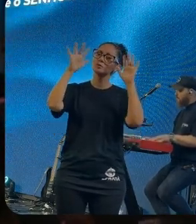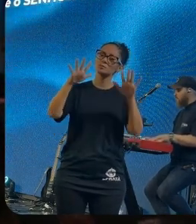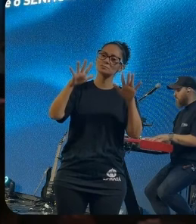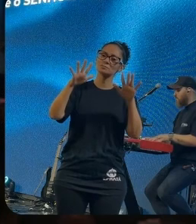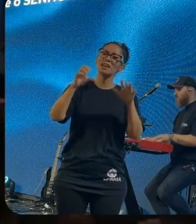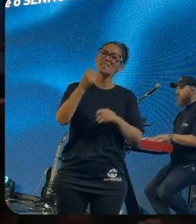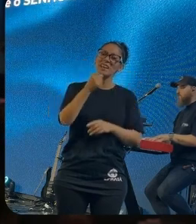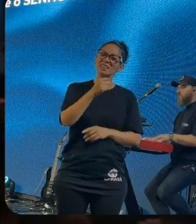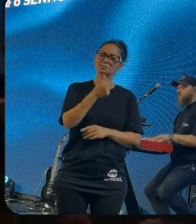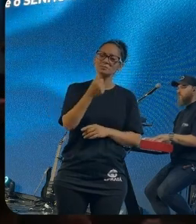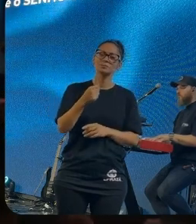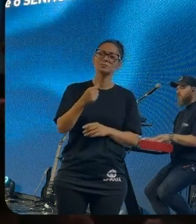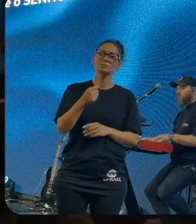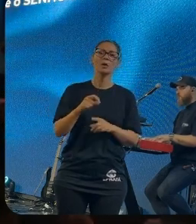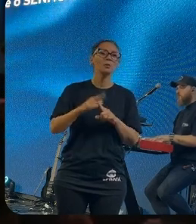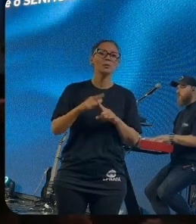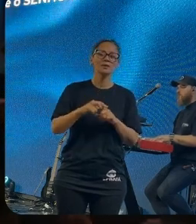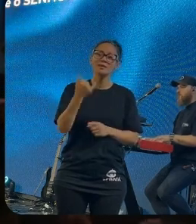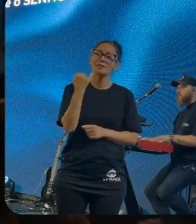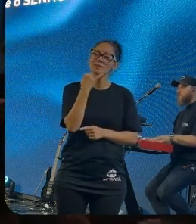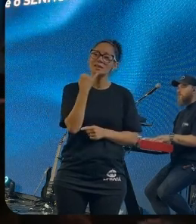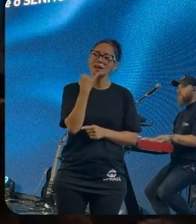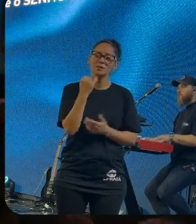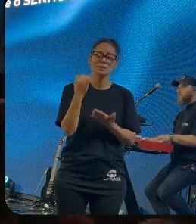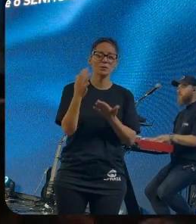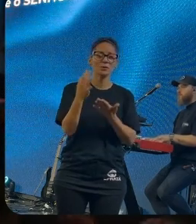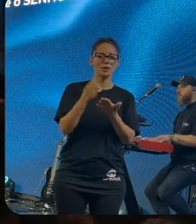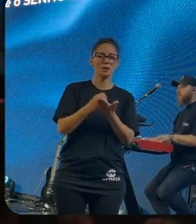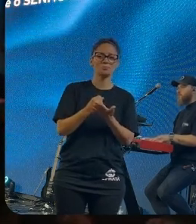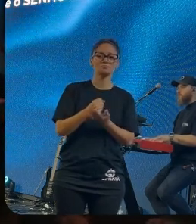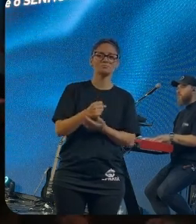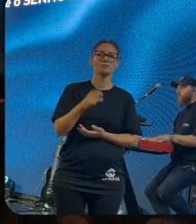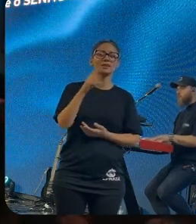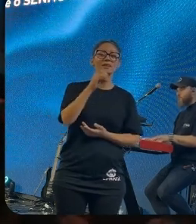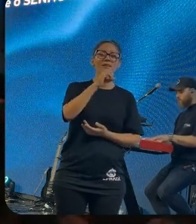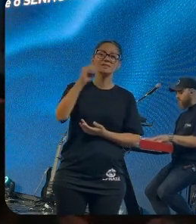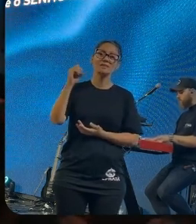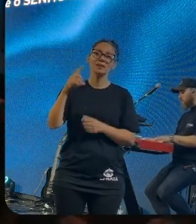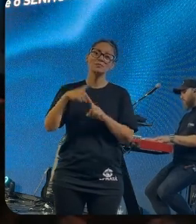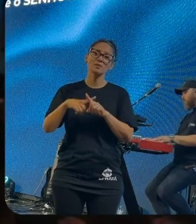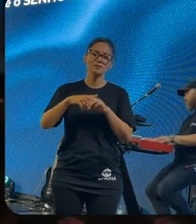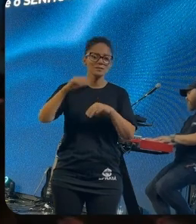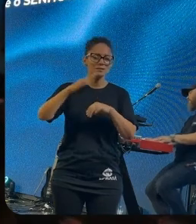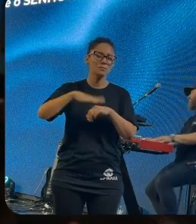mais? Porque a propriedade, olha para mim, porque a propriedade não está no lugar, porque